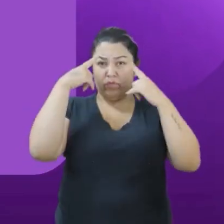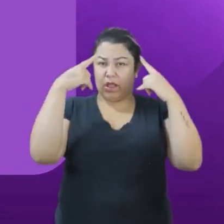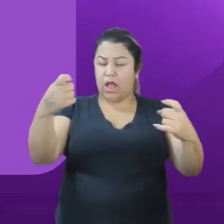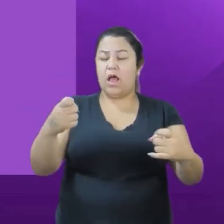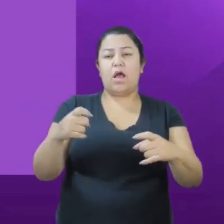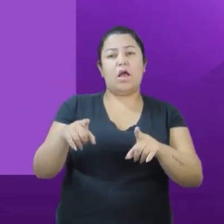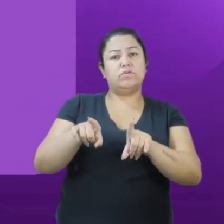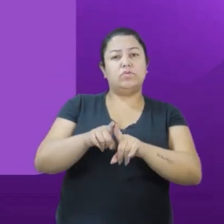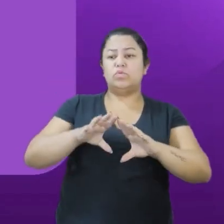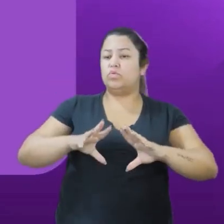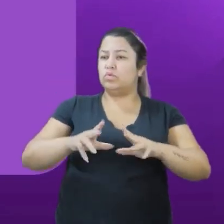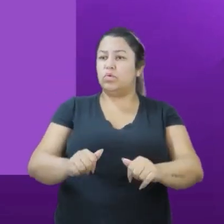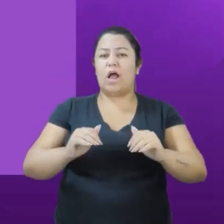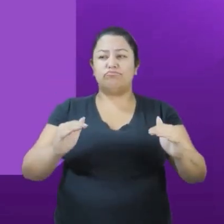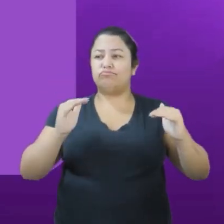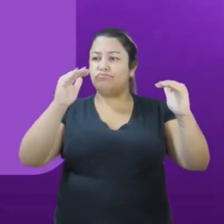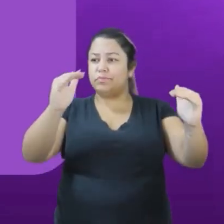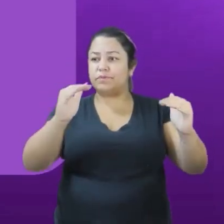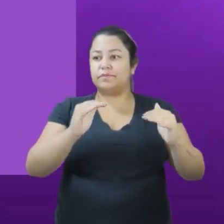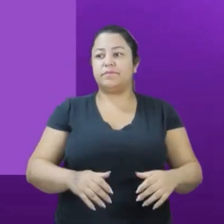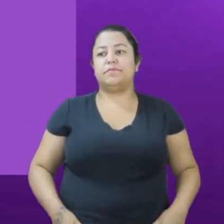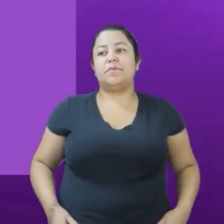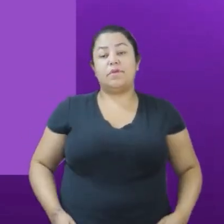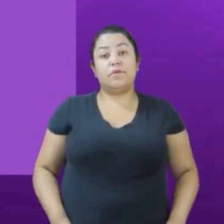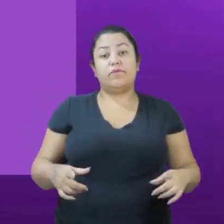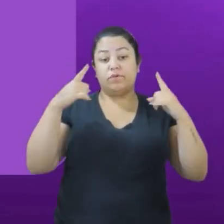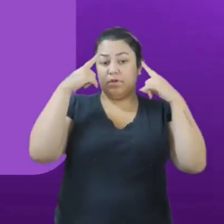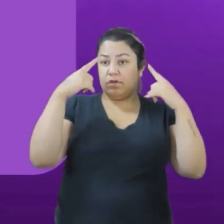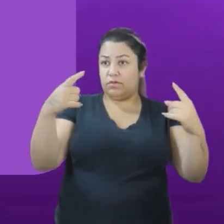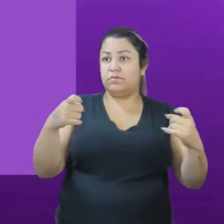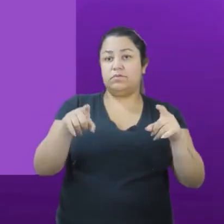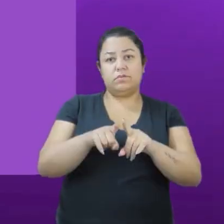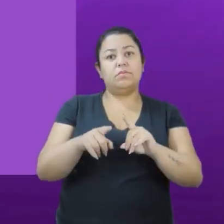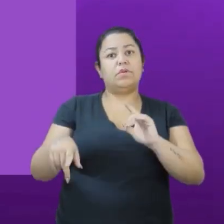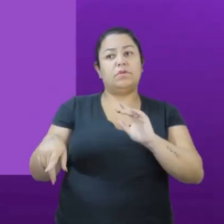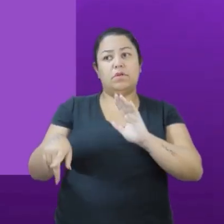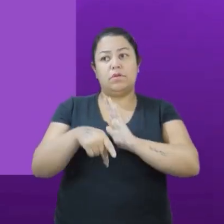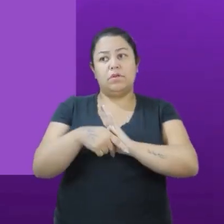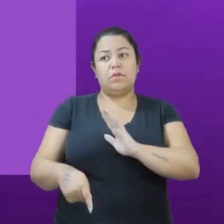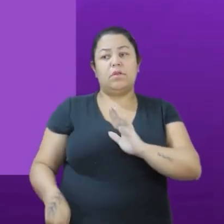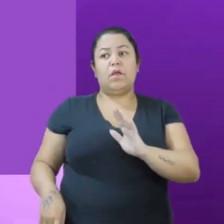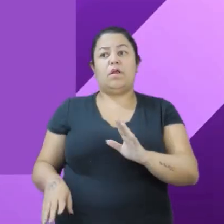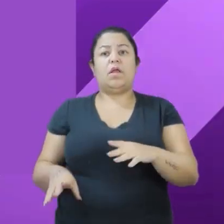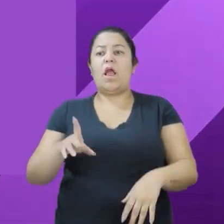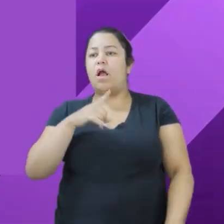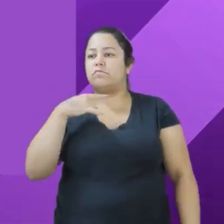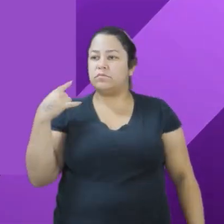machucados e, acima de tudo, violados no seu máximo, que é a retirada da vida da